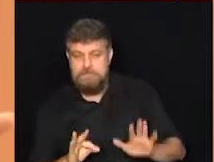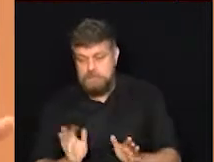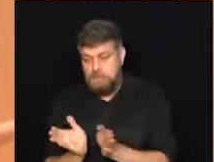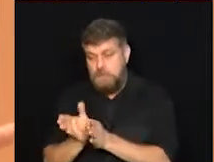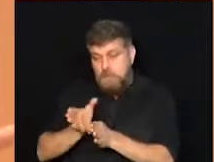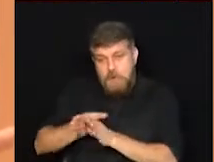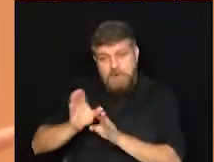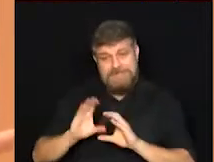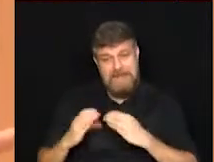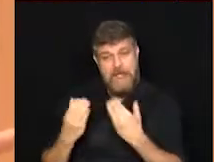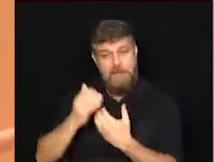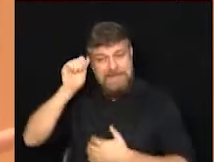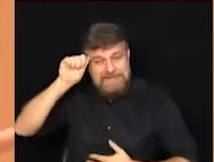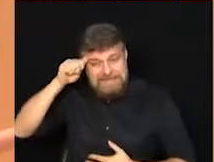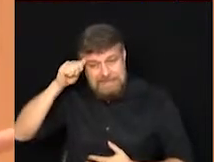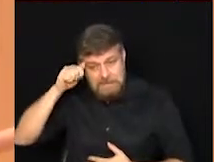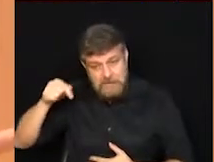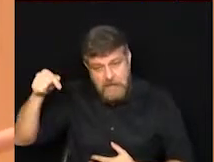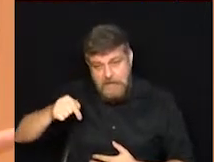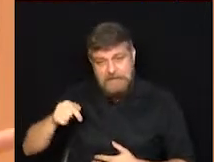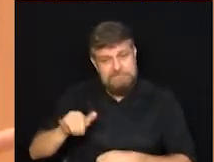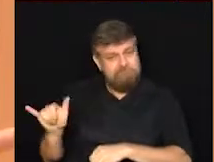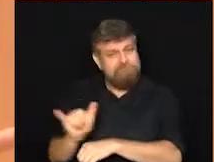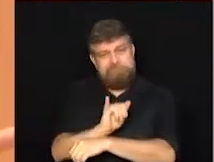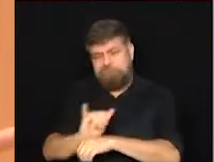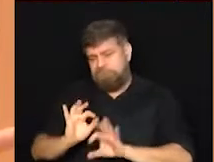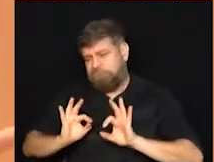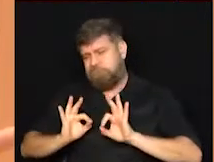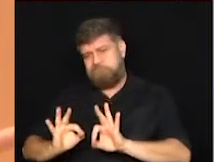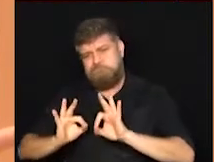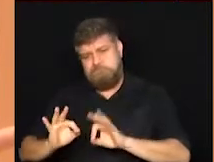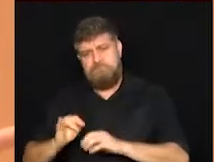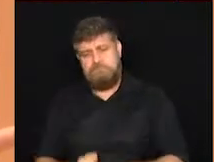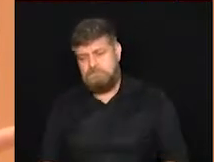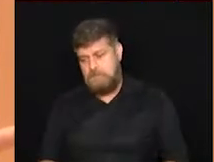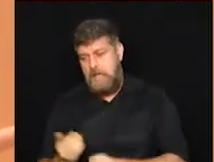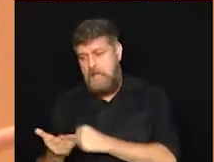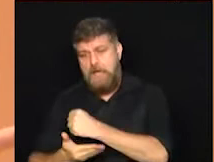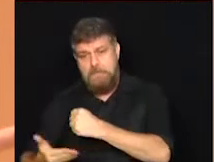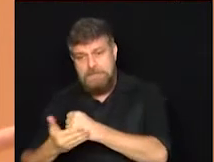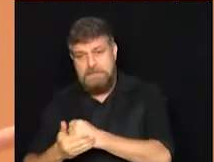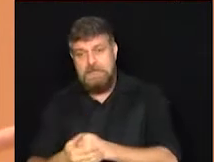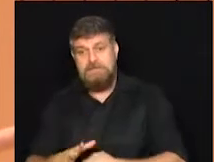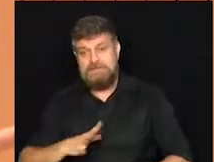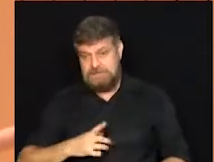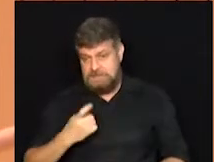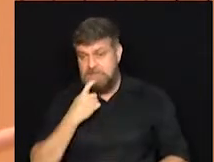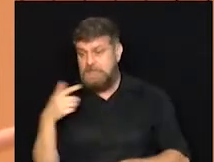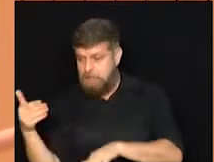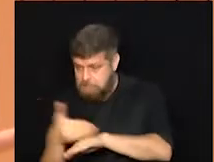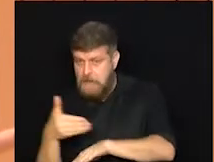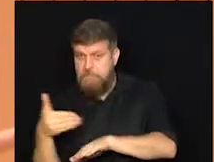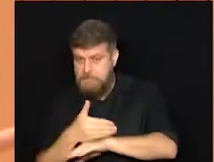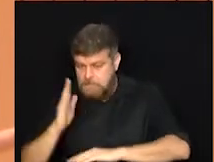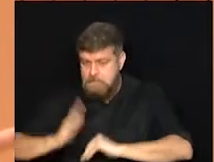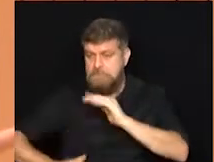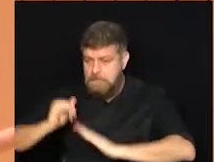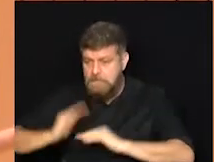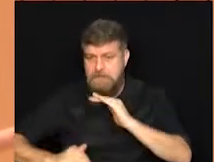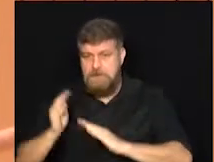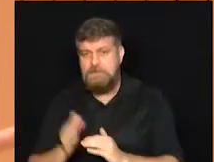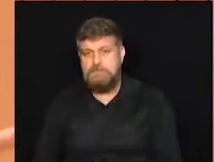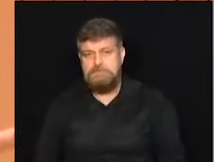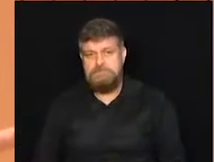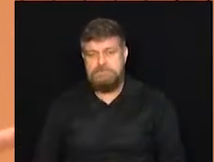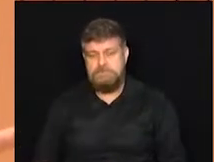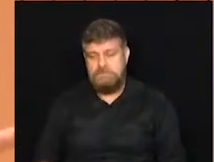Comunidade Negra é um instrumento fundamental, e o de Campinas ele é muito participativo. Então, Mônica,